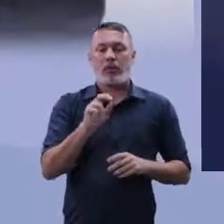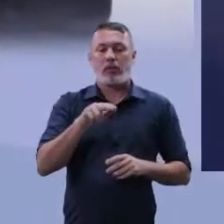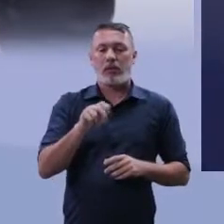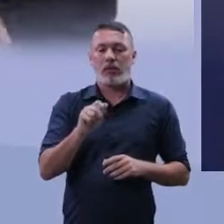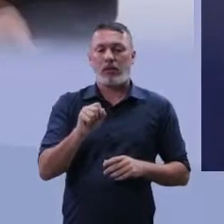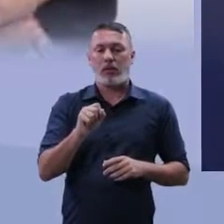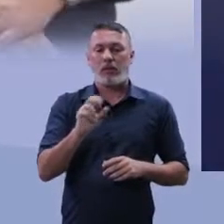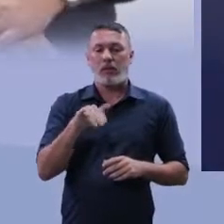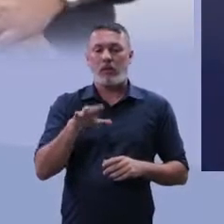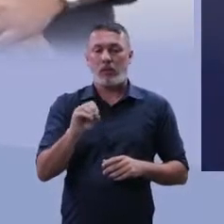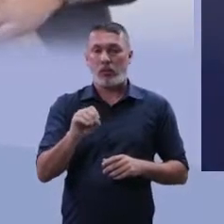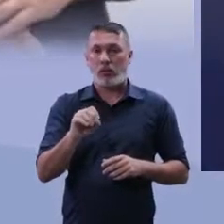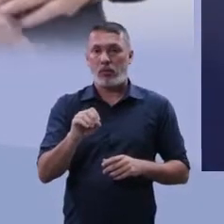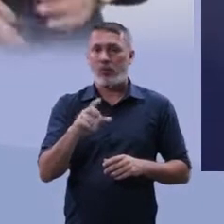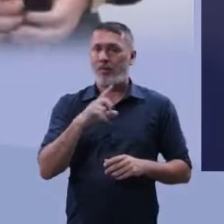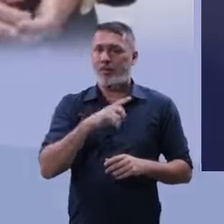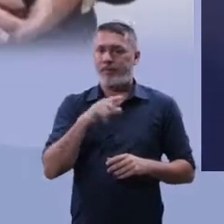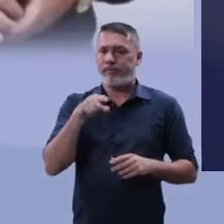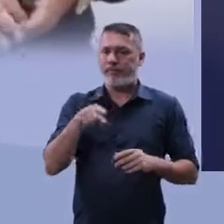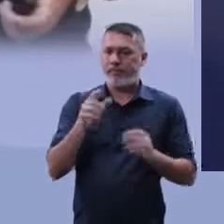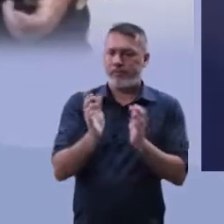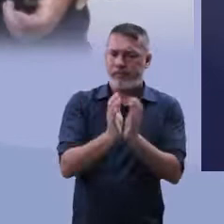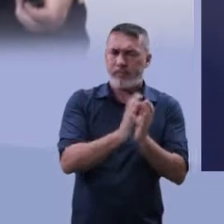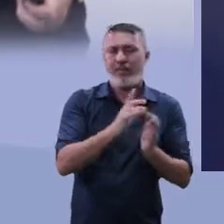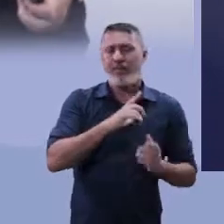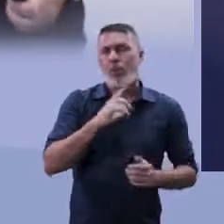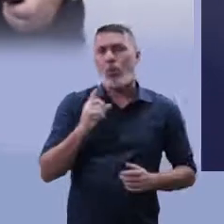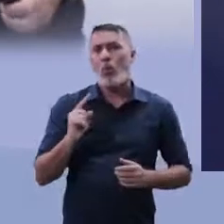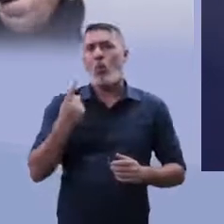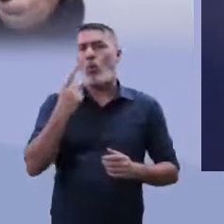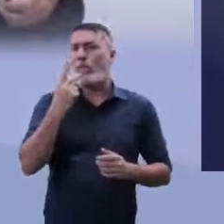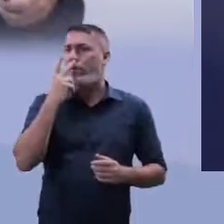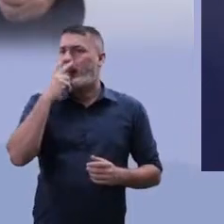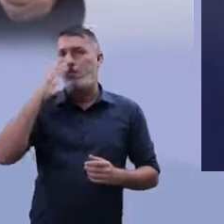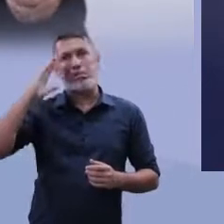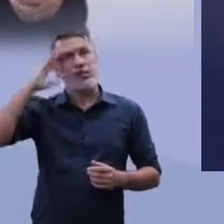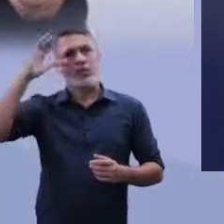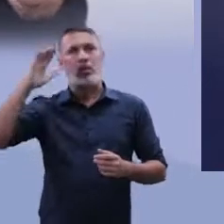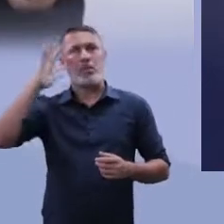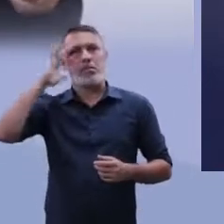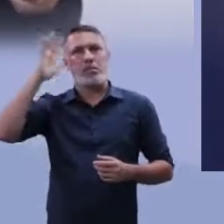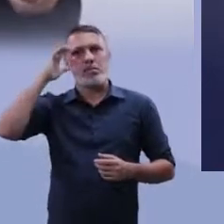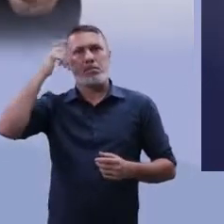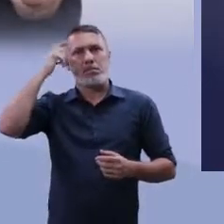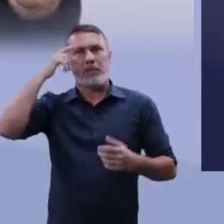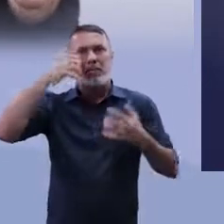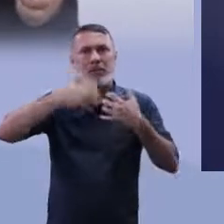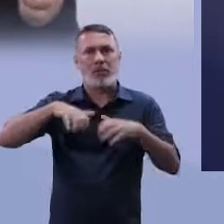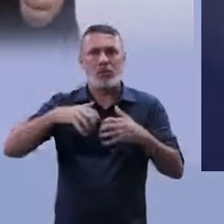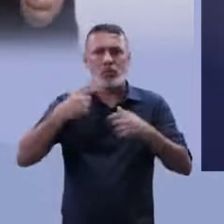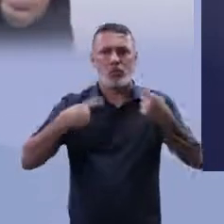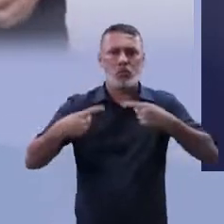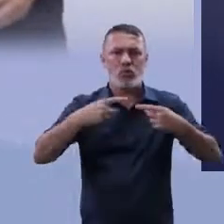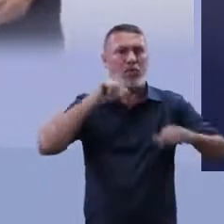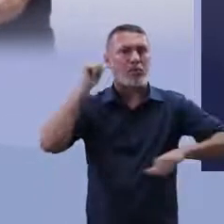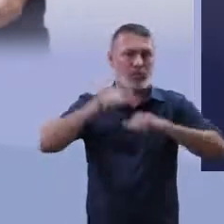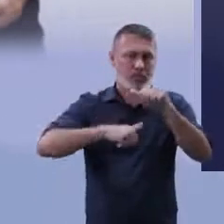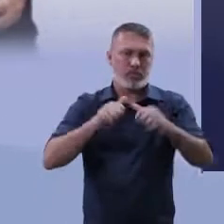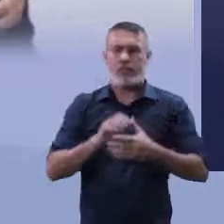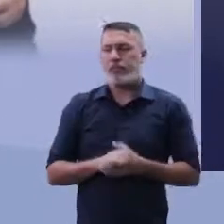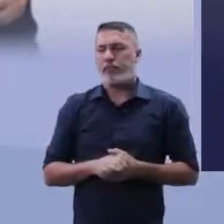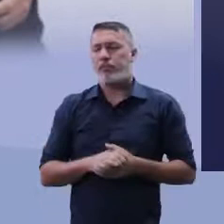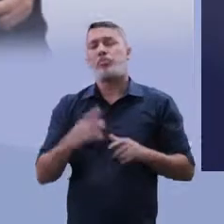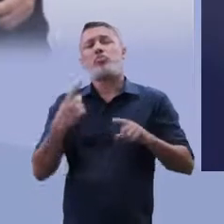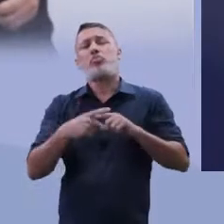então no Renascimento, pessoal. E aqui está um dos principais pensadores que viraram o eixo aí, né?